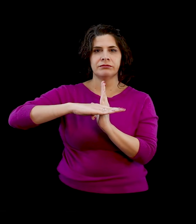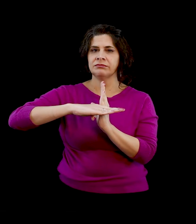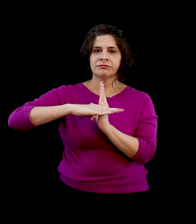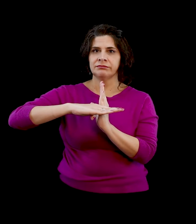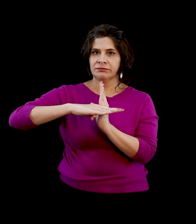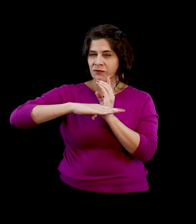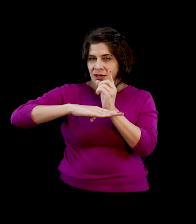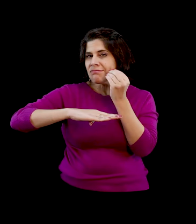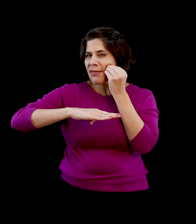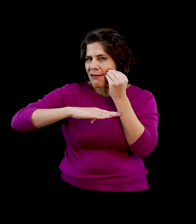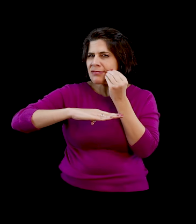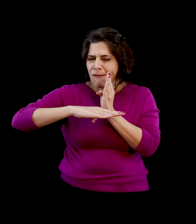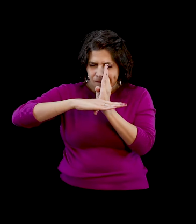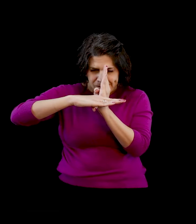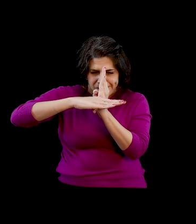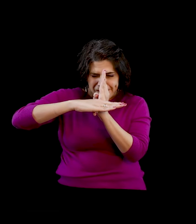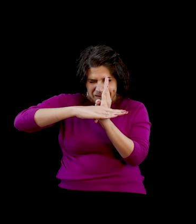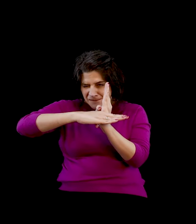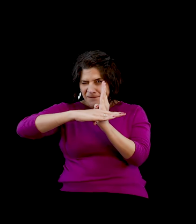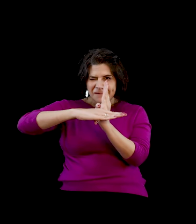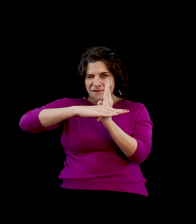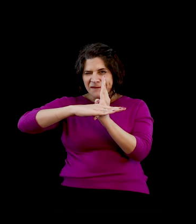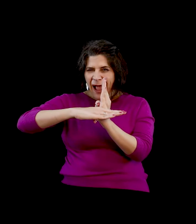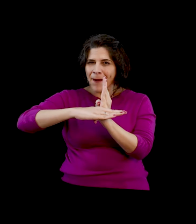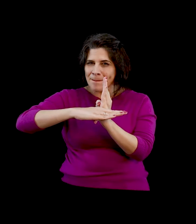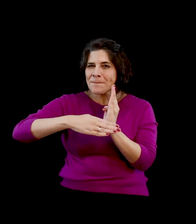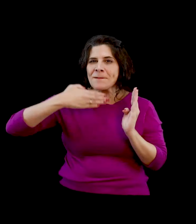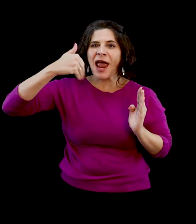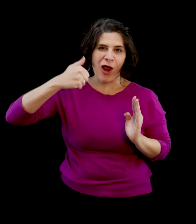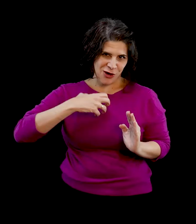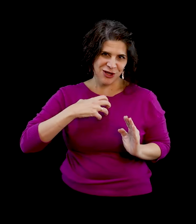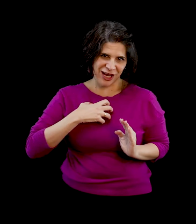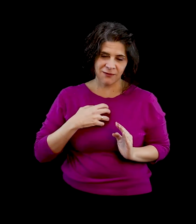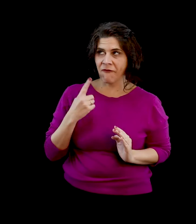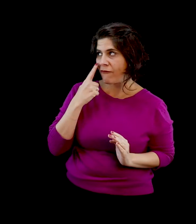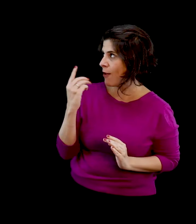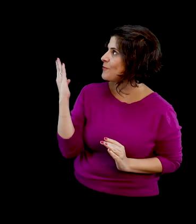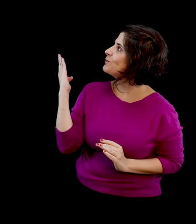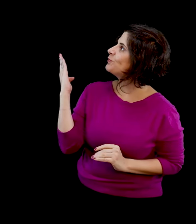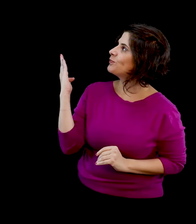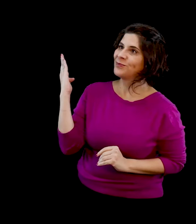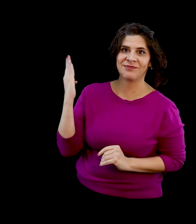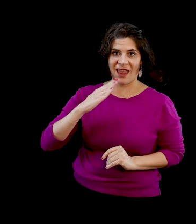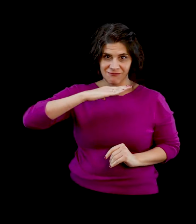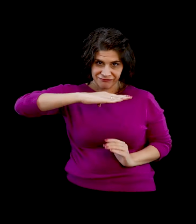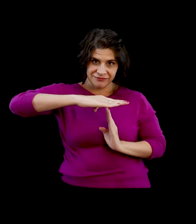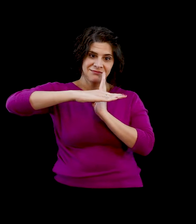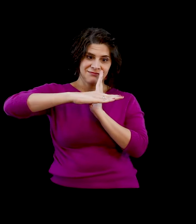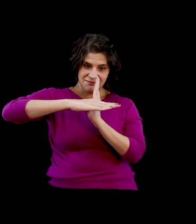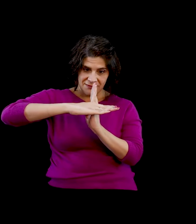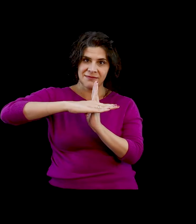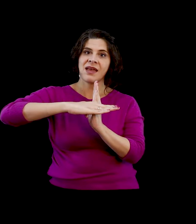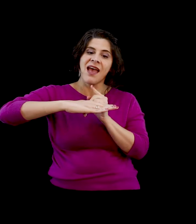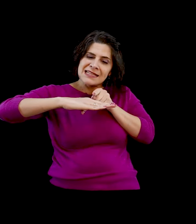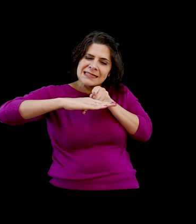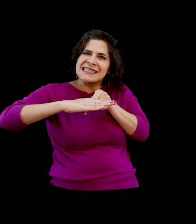conseguirem. Então é a mesma coisa, uma reta que vai passar ali no